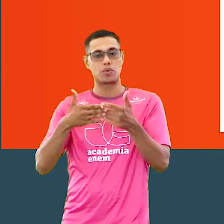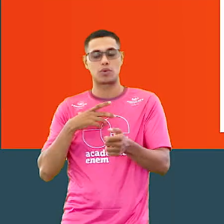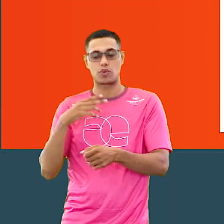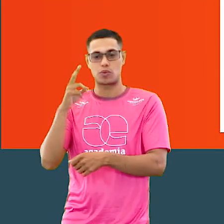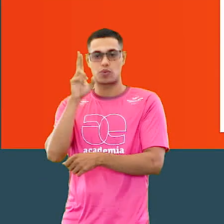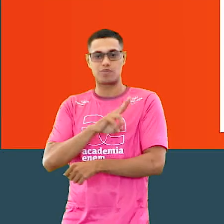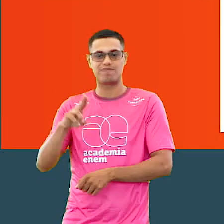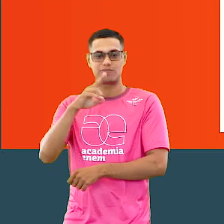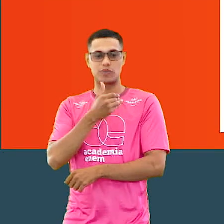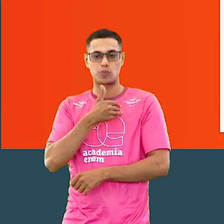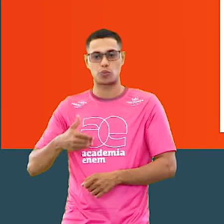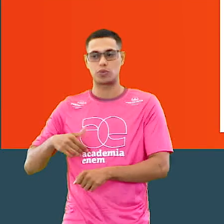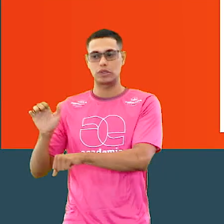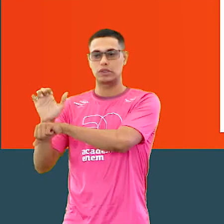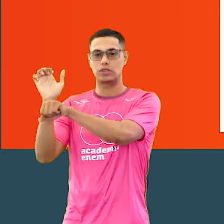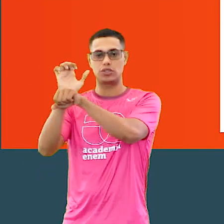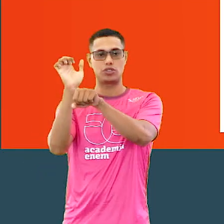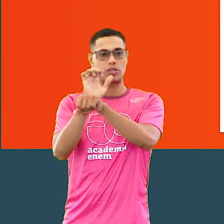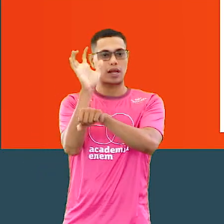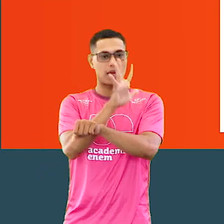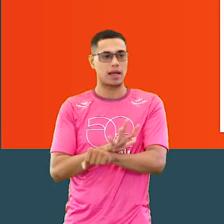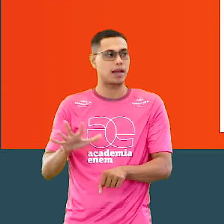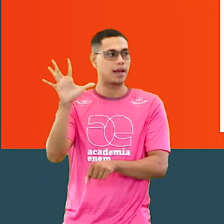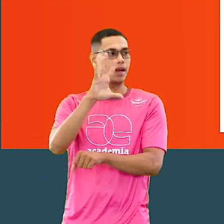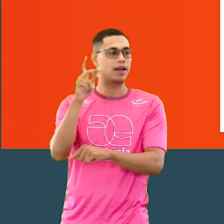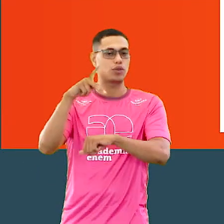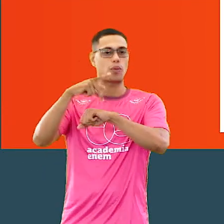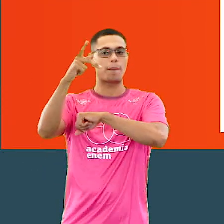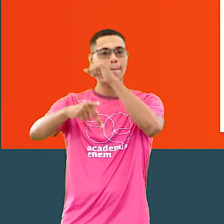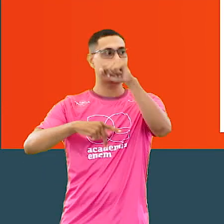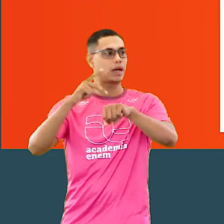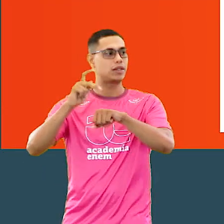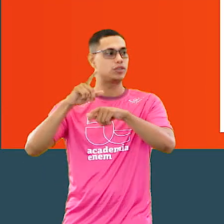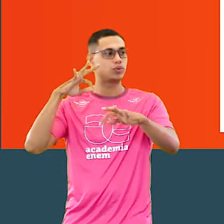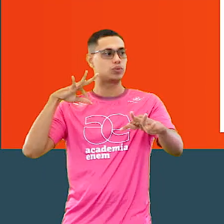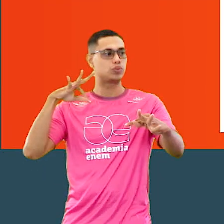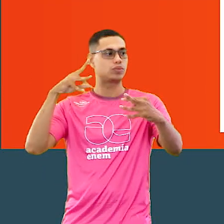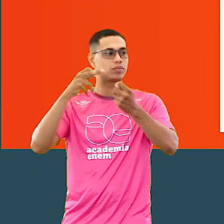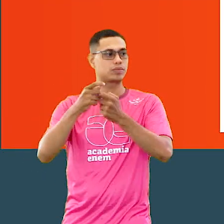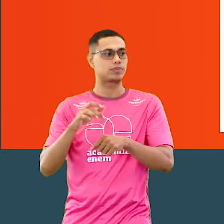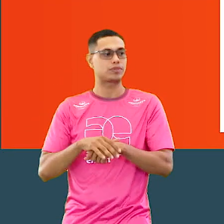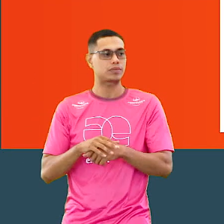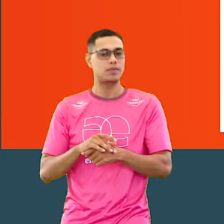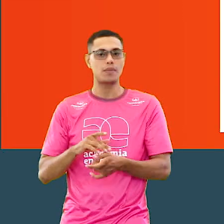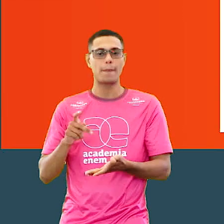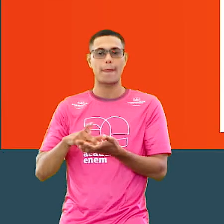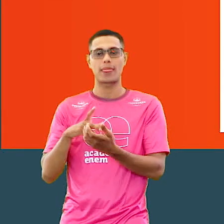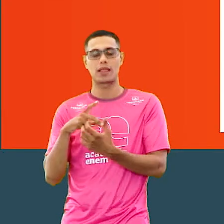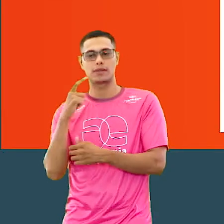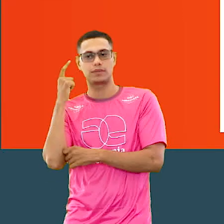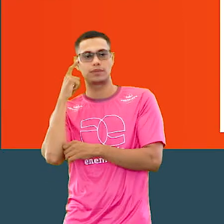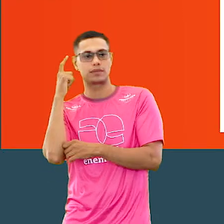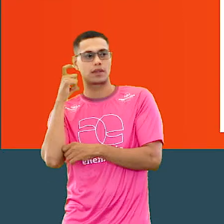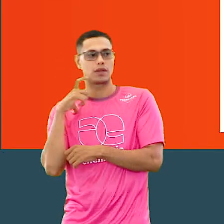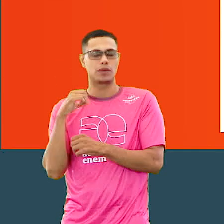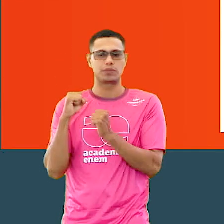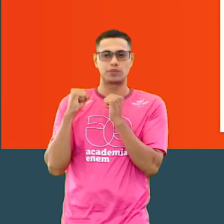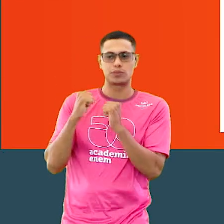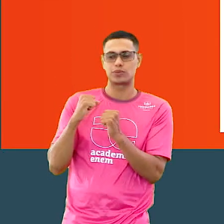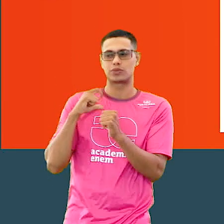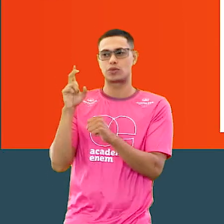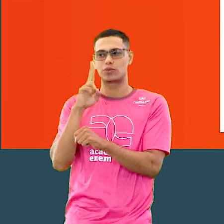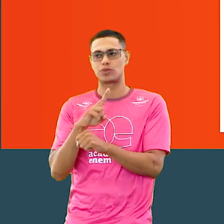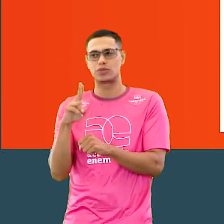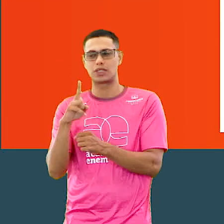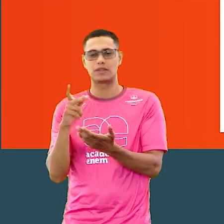pública de qualquer estado, de todo o nosso país. Cristina, mas você está pensando o quê? Será se eu posso ir para outro local? Eu